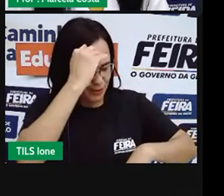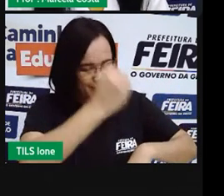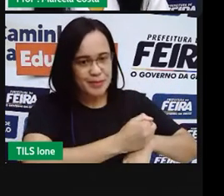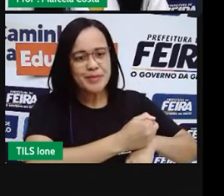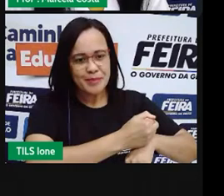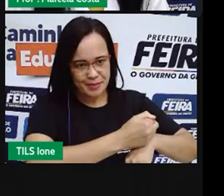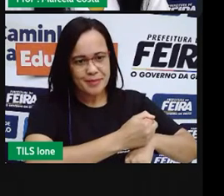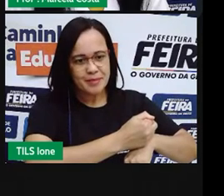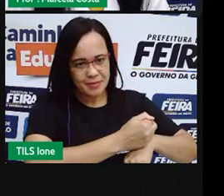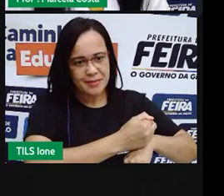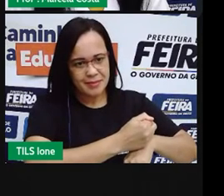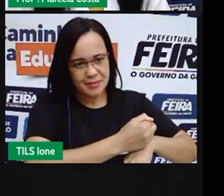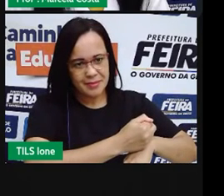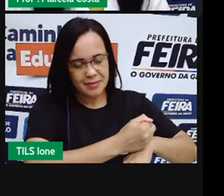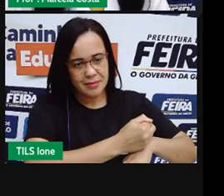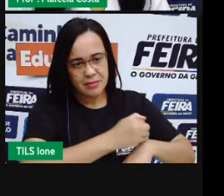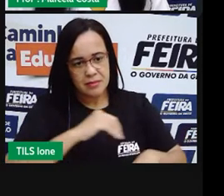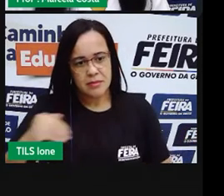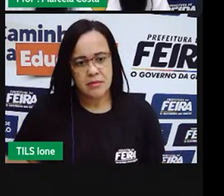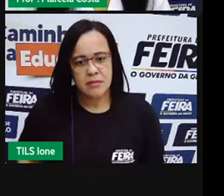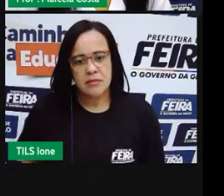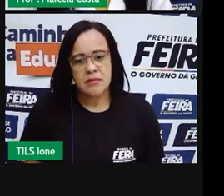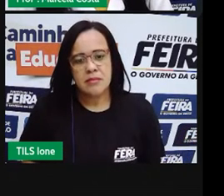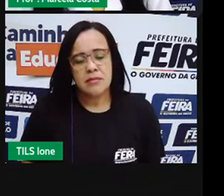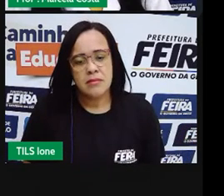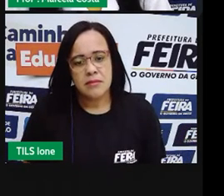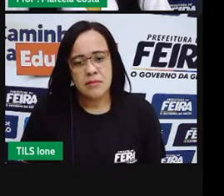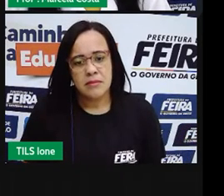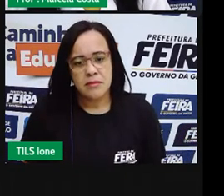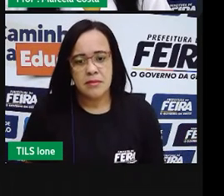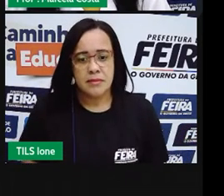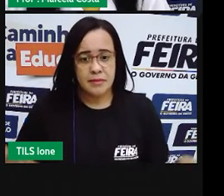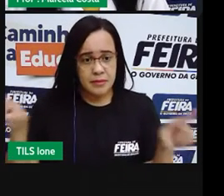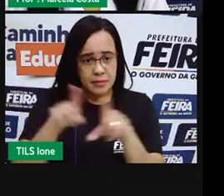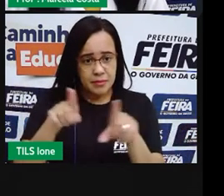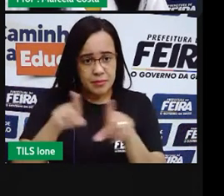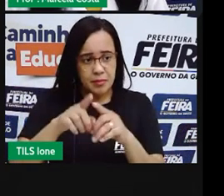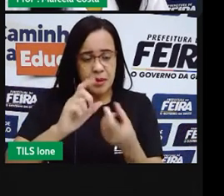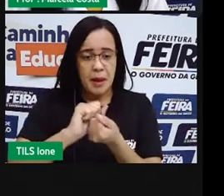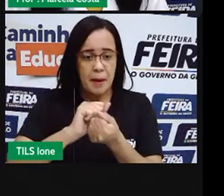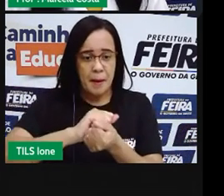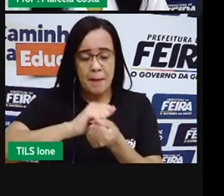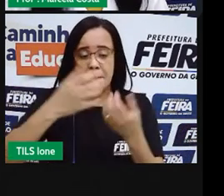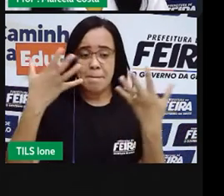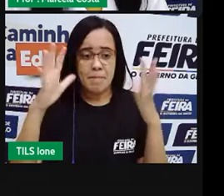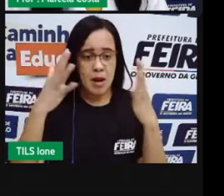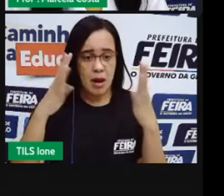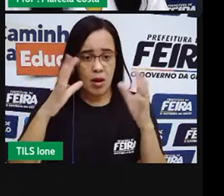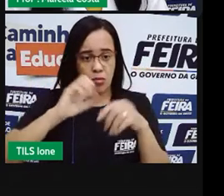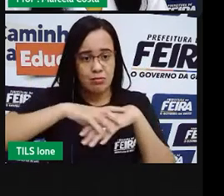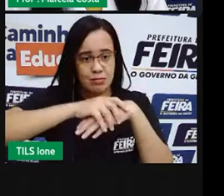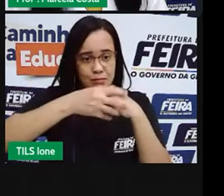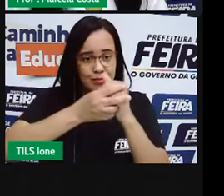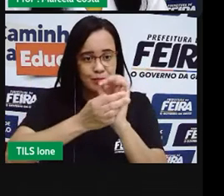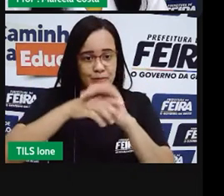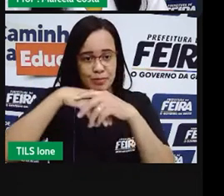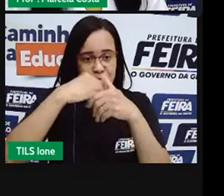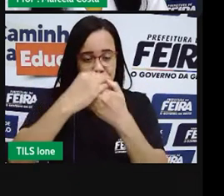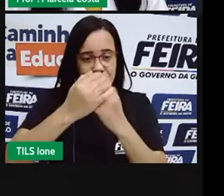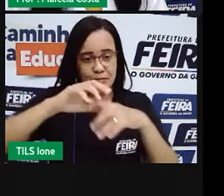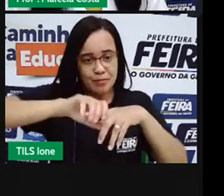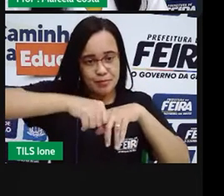E aí ao lavar as mãos antes de um